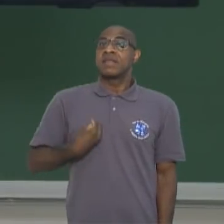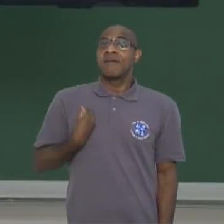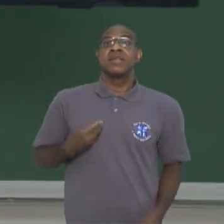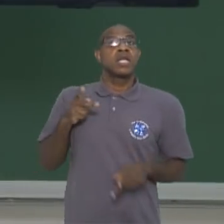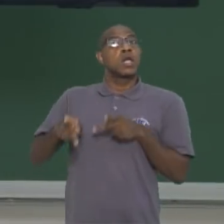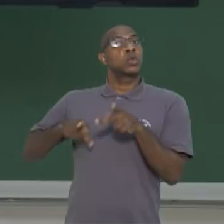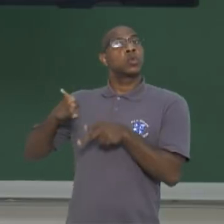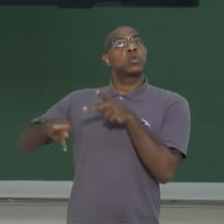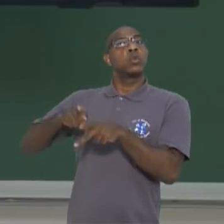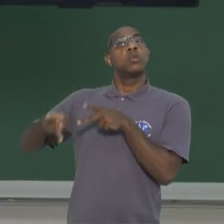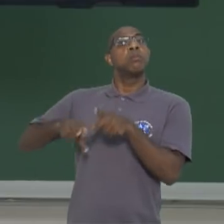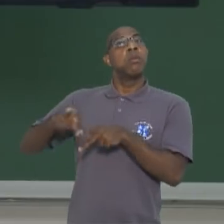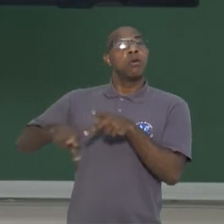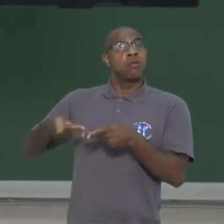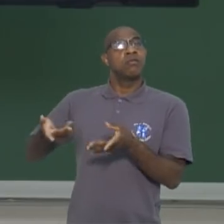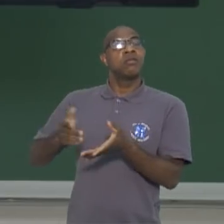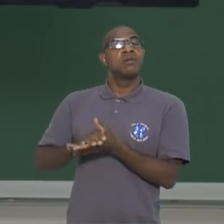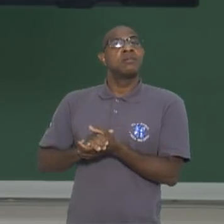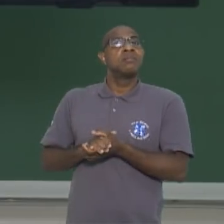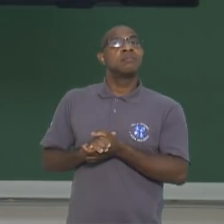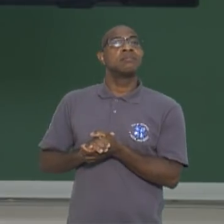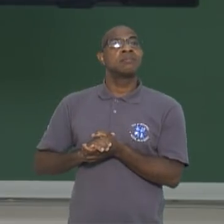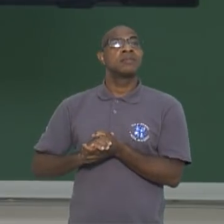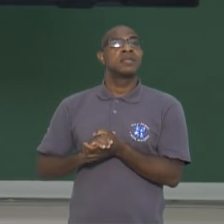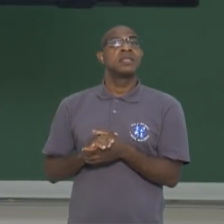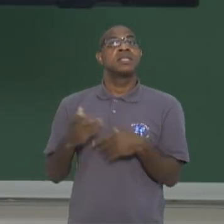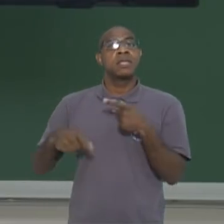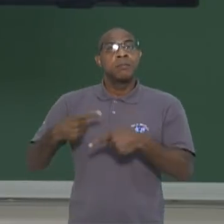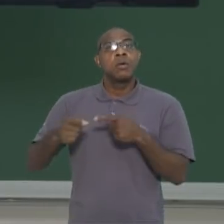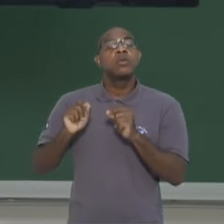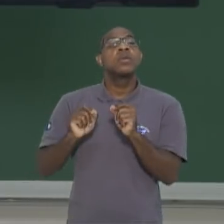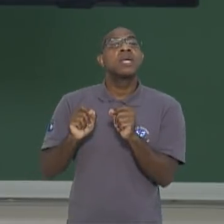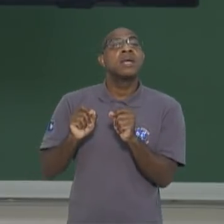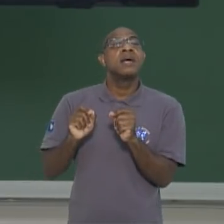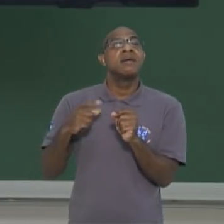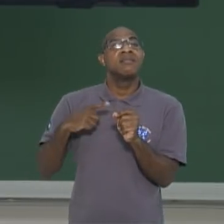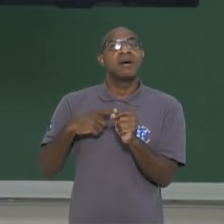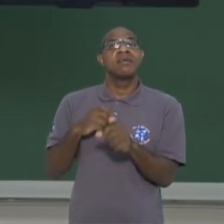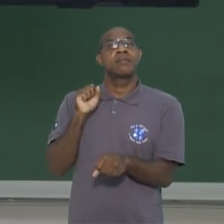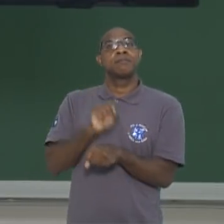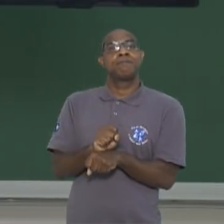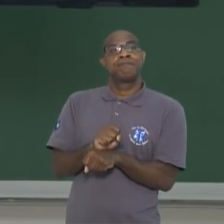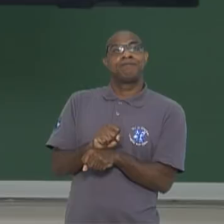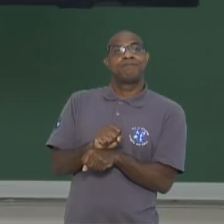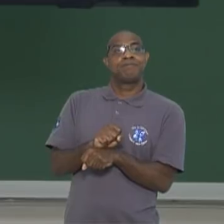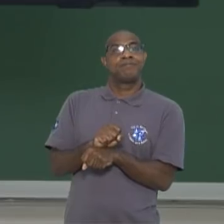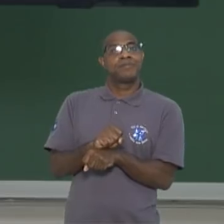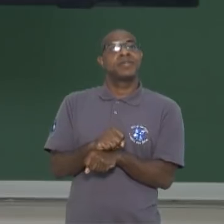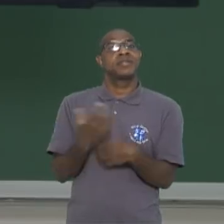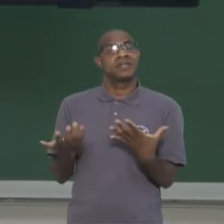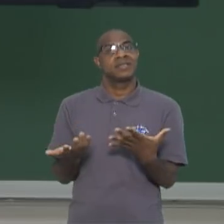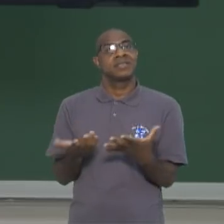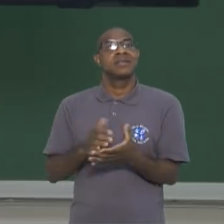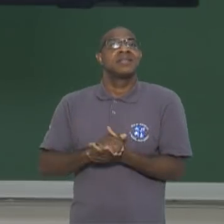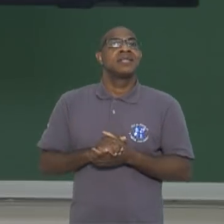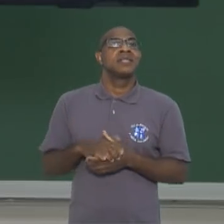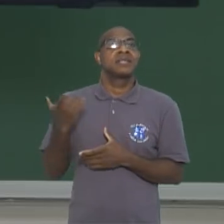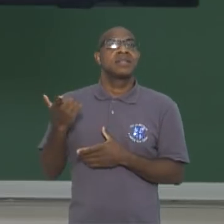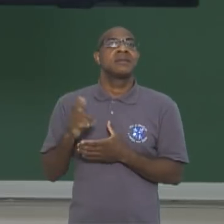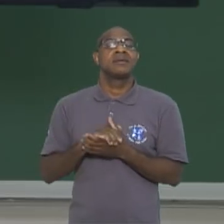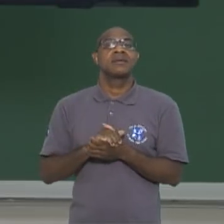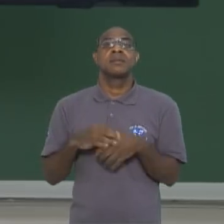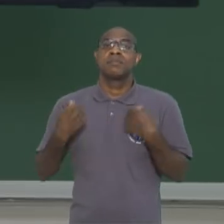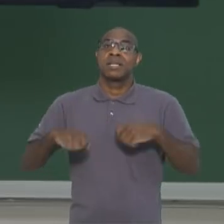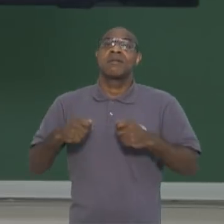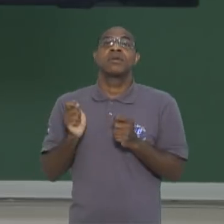povo que a princípio era nômade e depois vai se tornar, né, sedentário. Então o nomadismo, o deslocamento necessitava